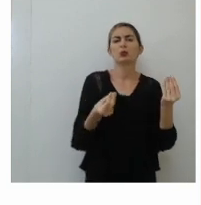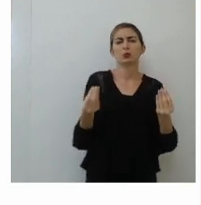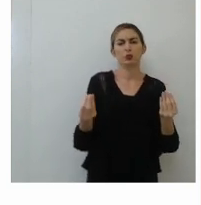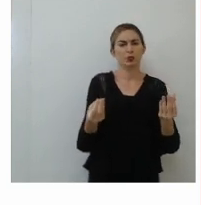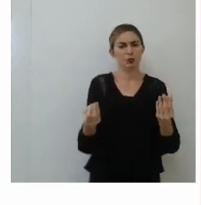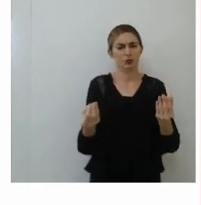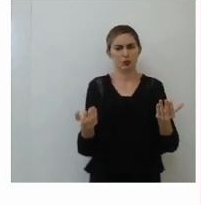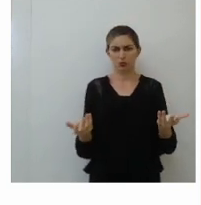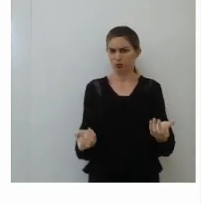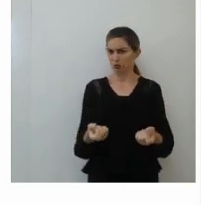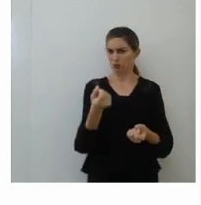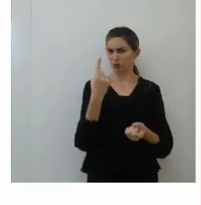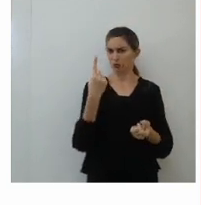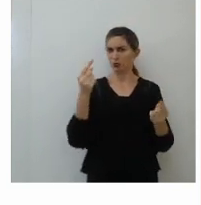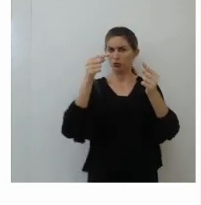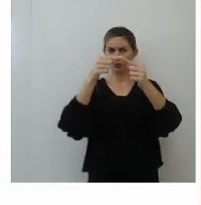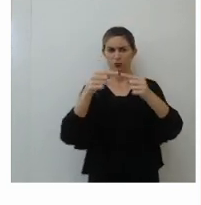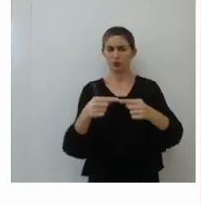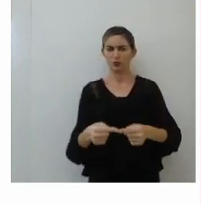harmonizarem-se, opa, vai sair,